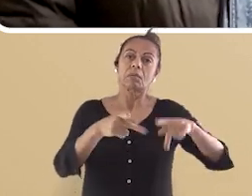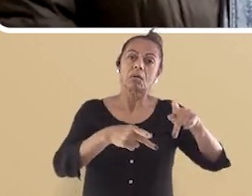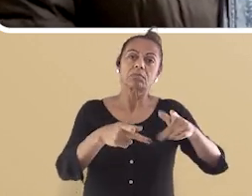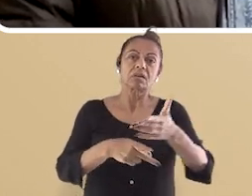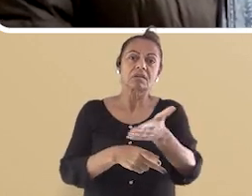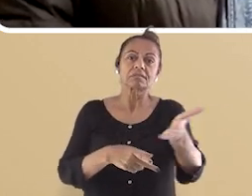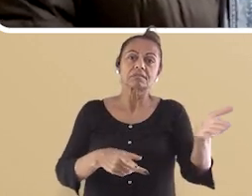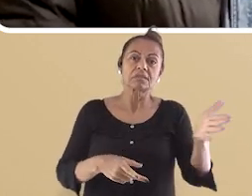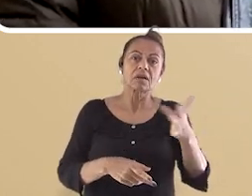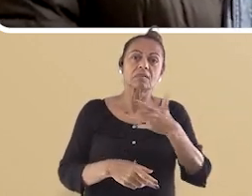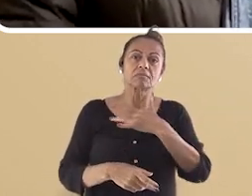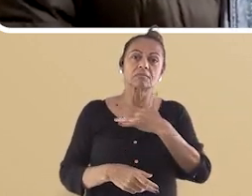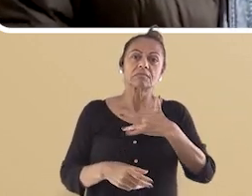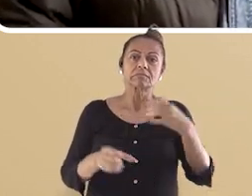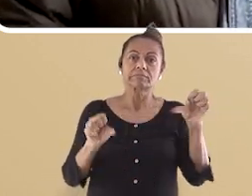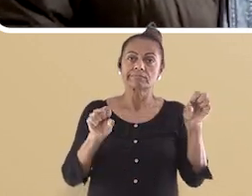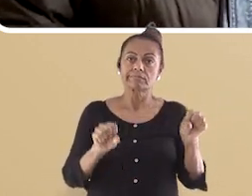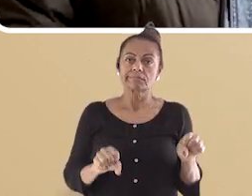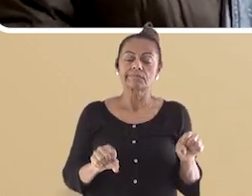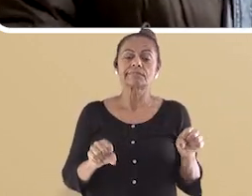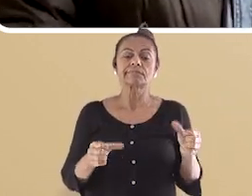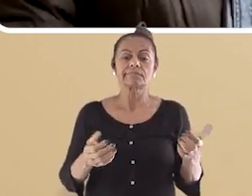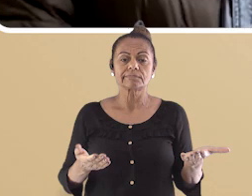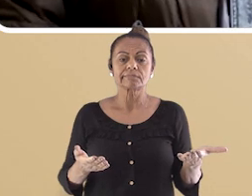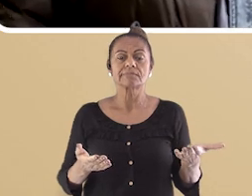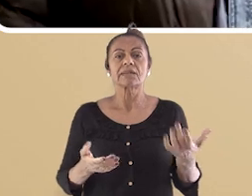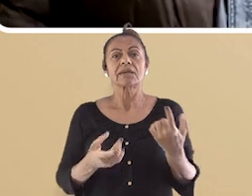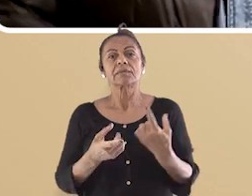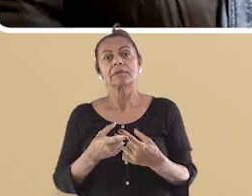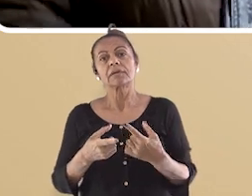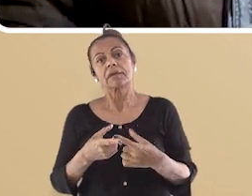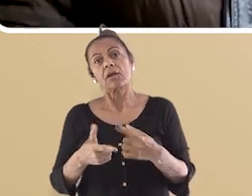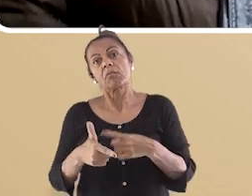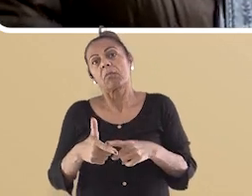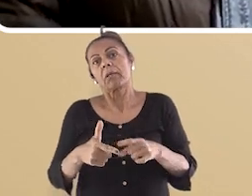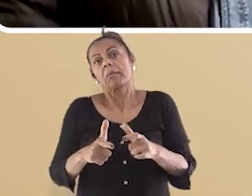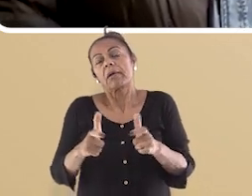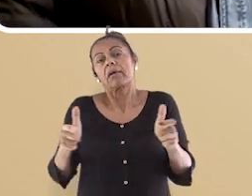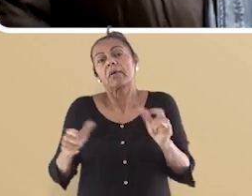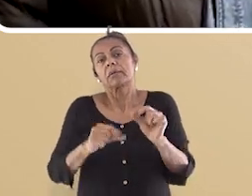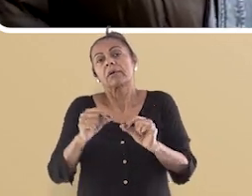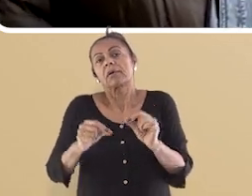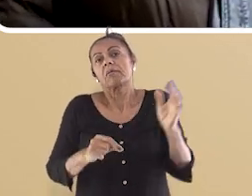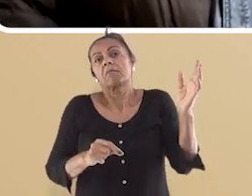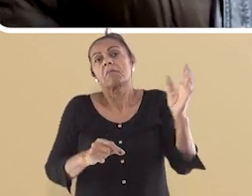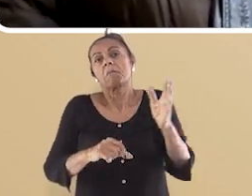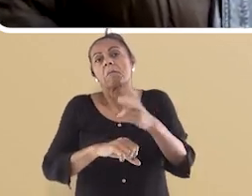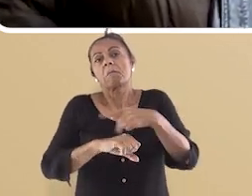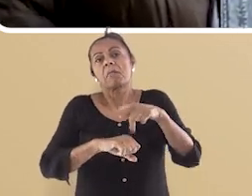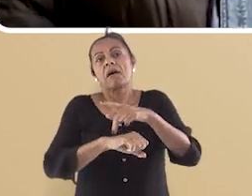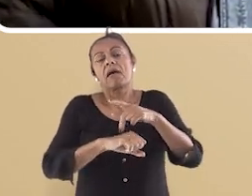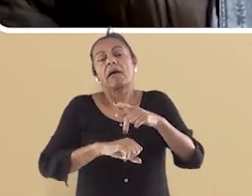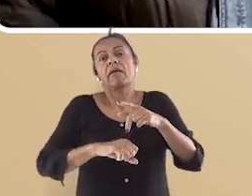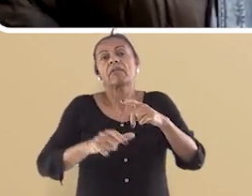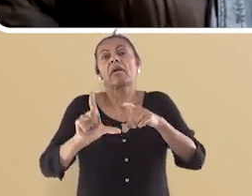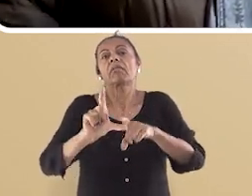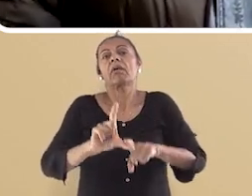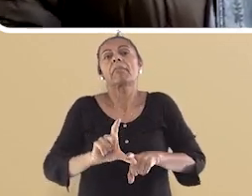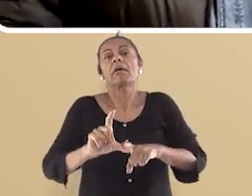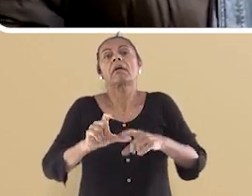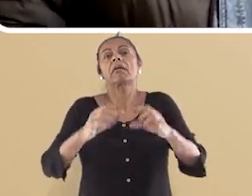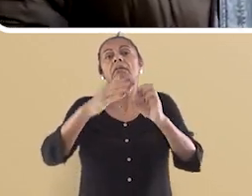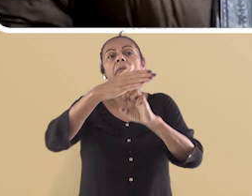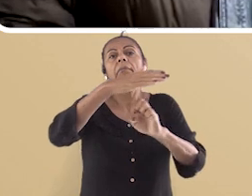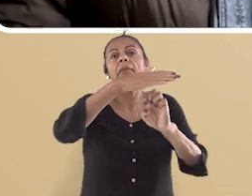que o Brasil é um país dependente da produção agrícola. E para cultivar as lavouras de soja e de